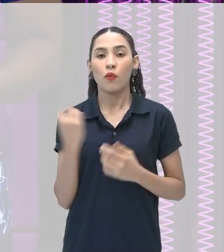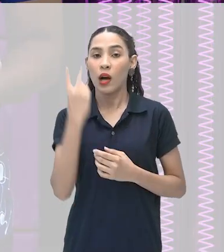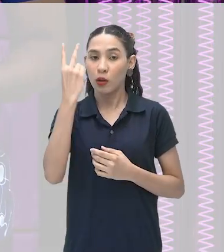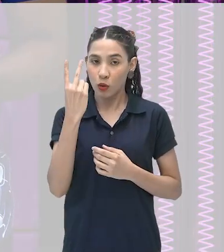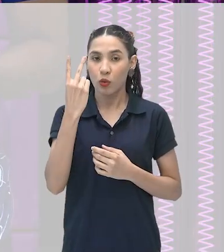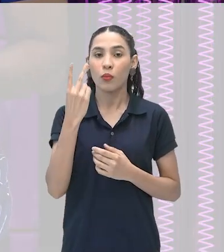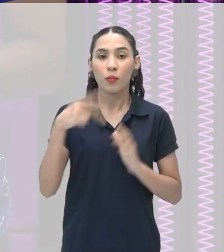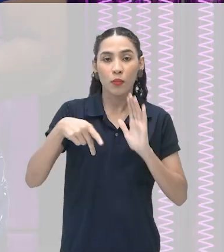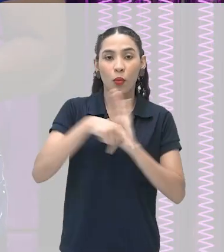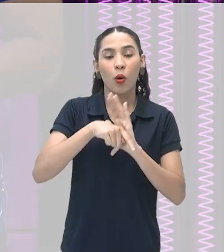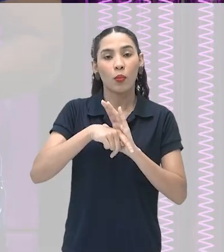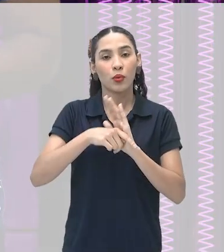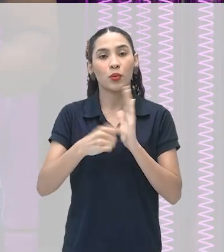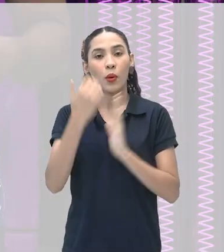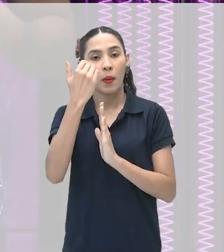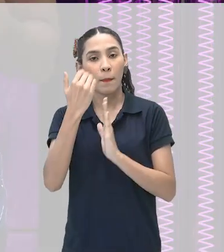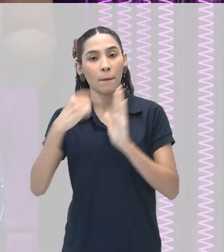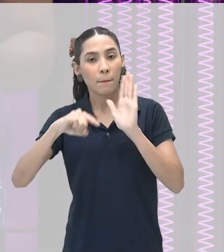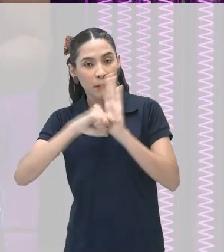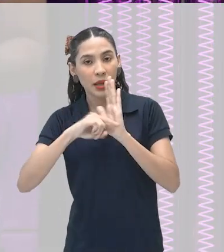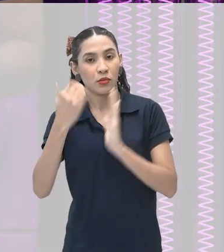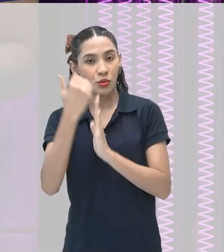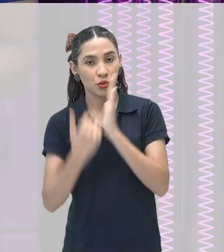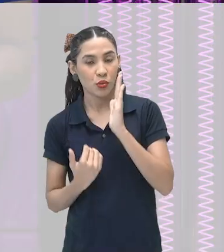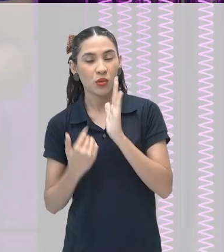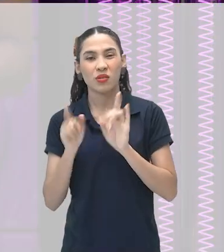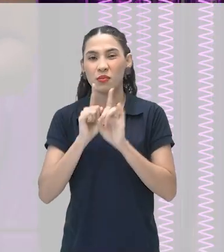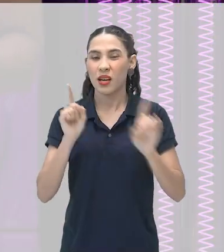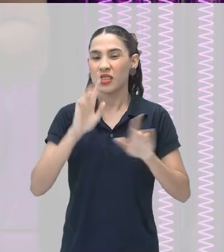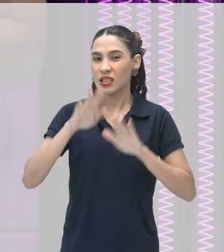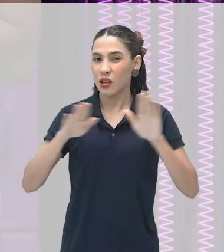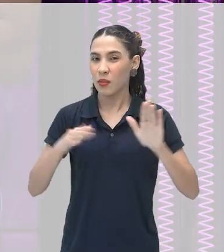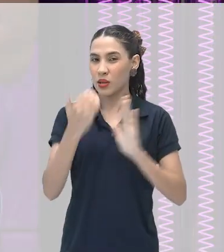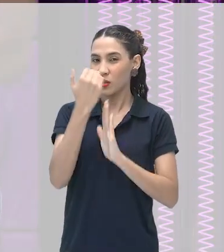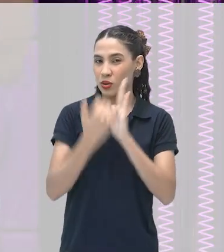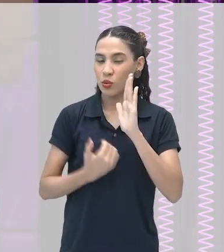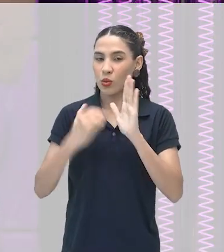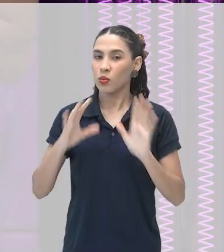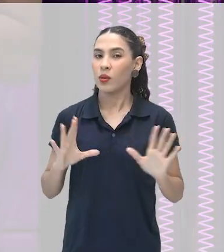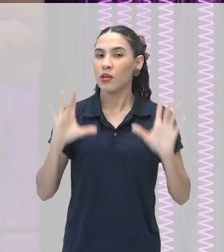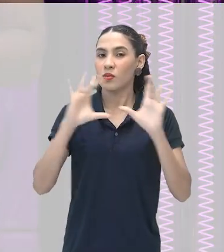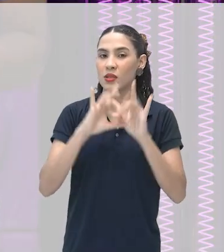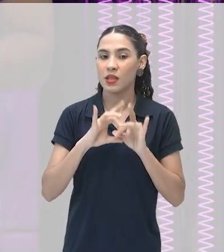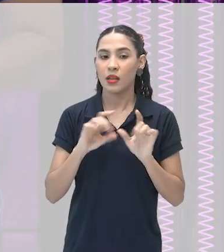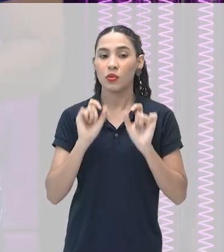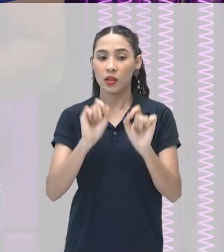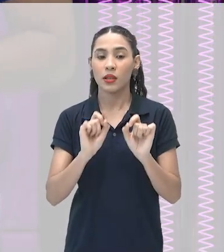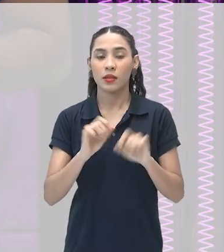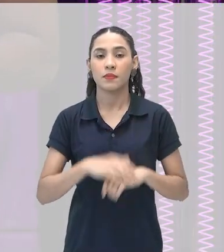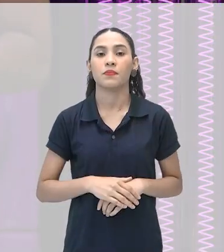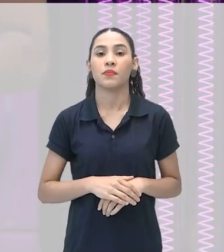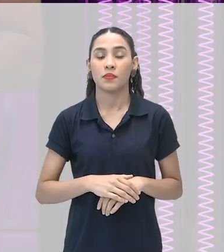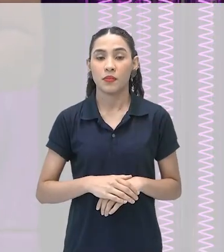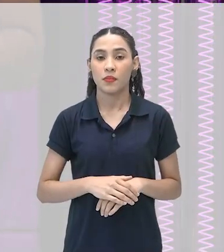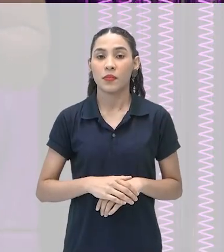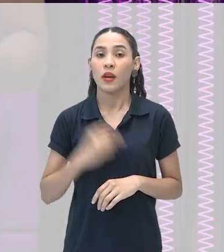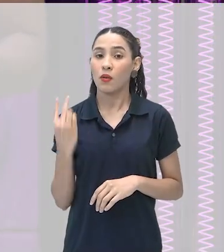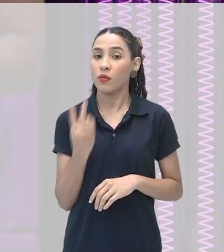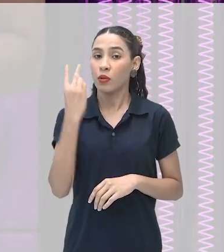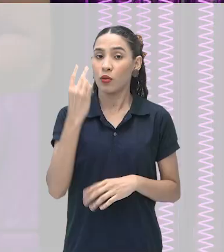original menos o desconto. Mas geralmente esse desconto ele está associado ao